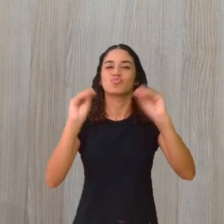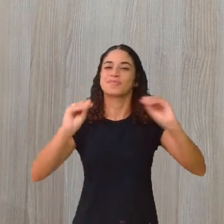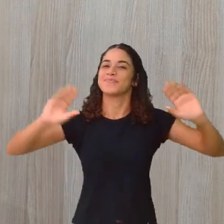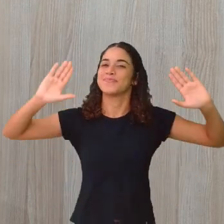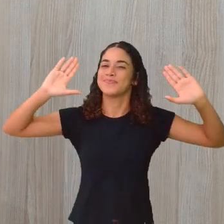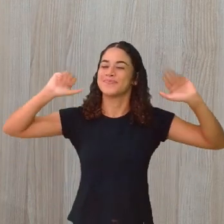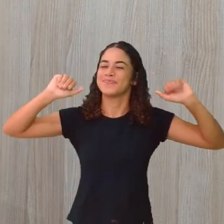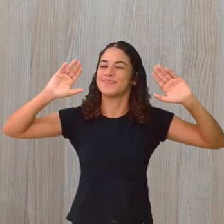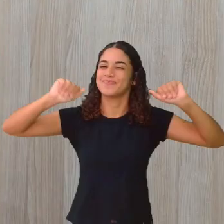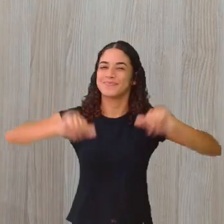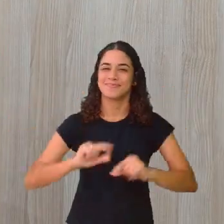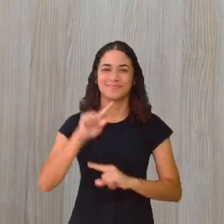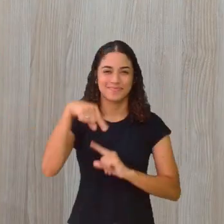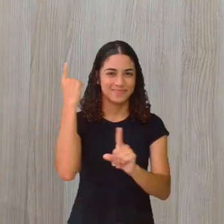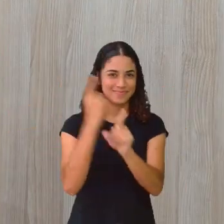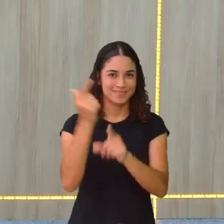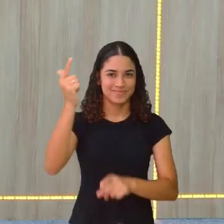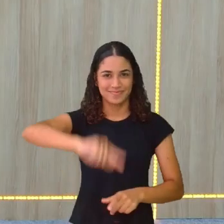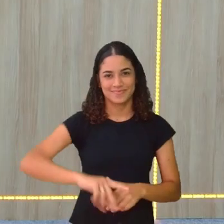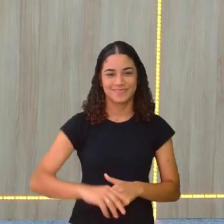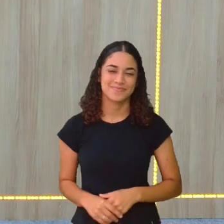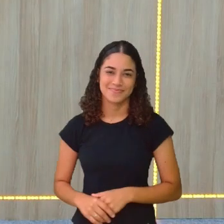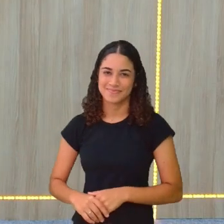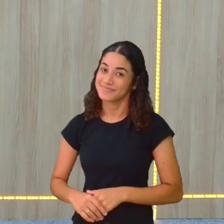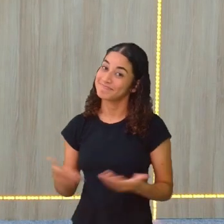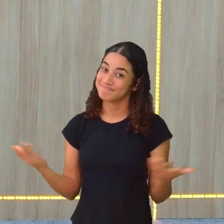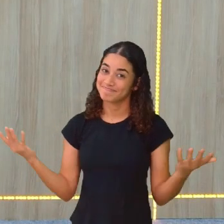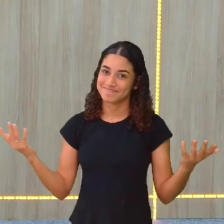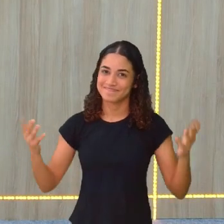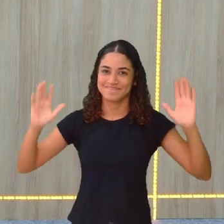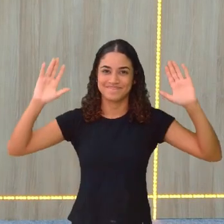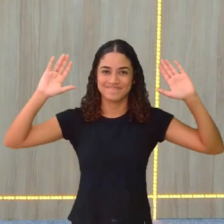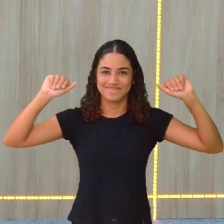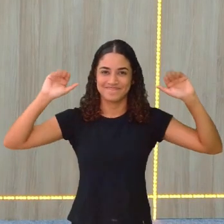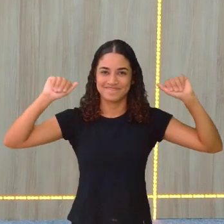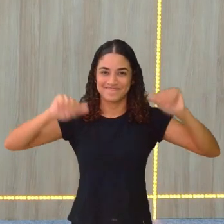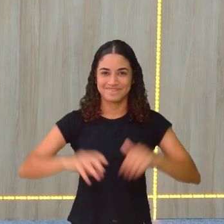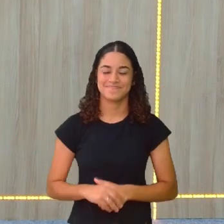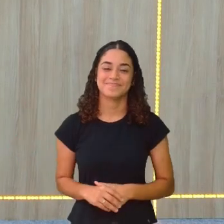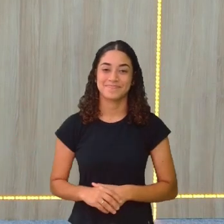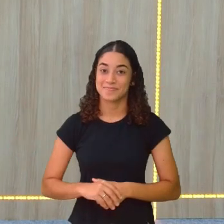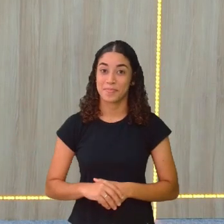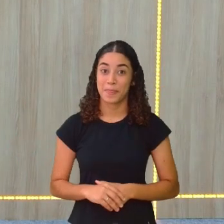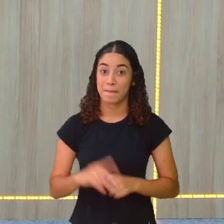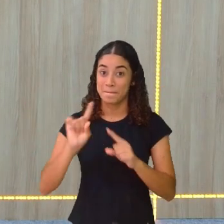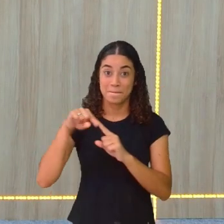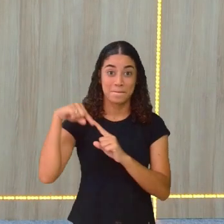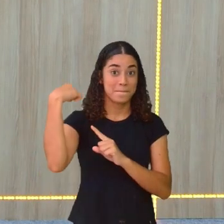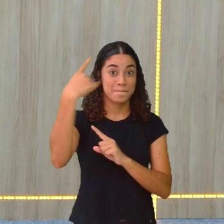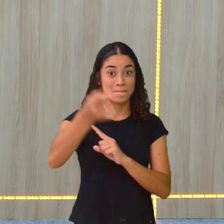e até o próximo ano. Tchau, tchau. É isso, gente. Tchau, tchau e